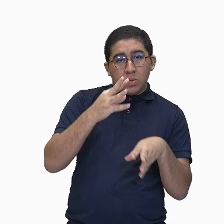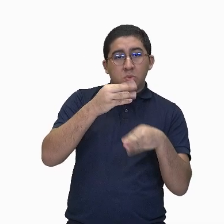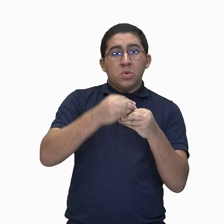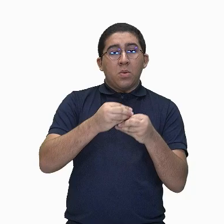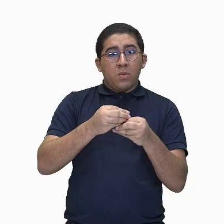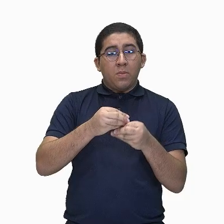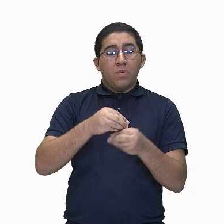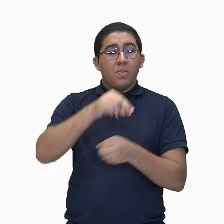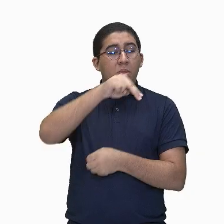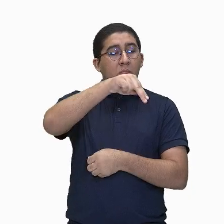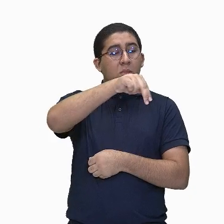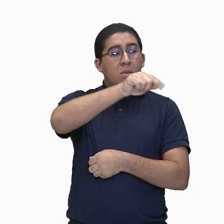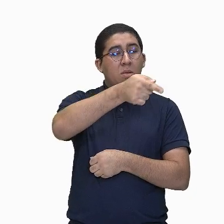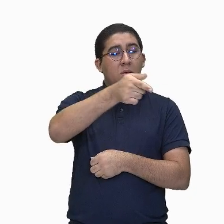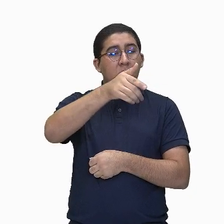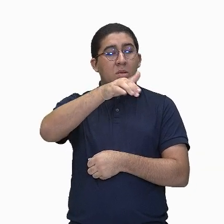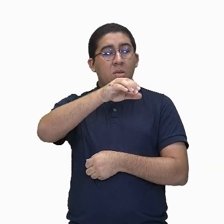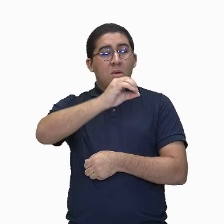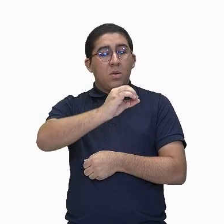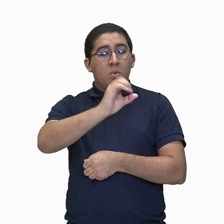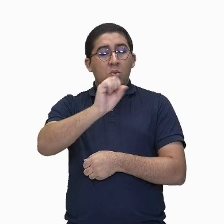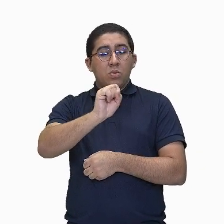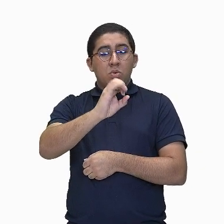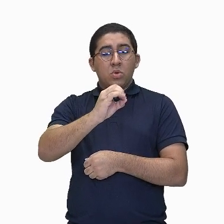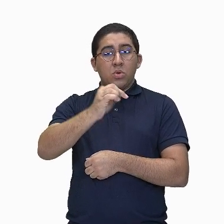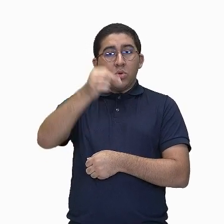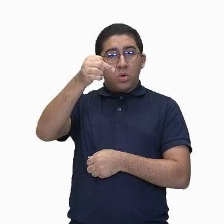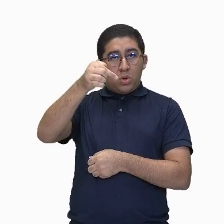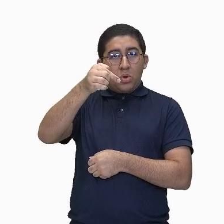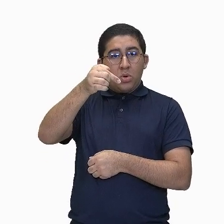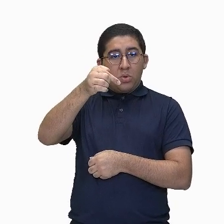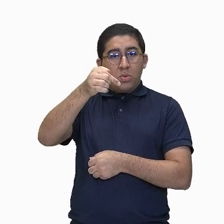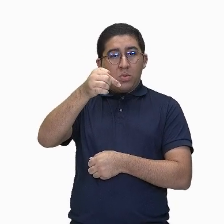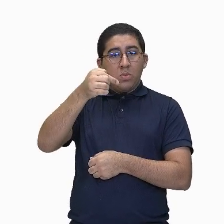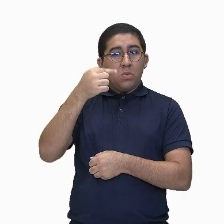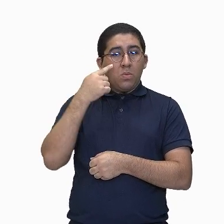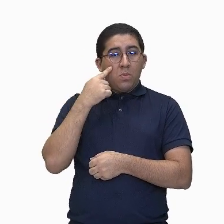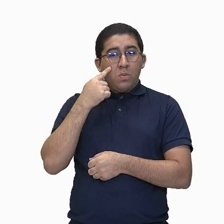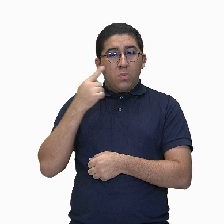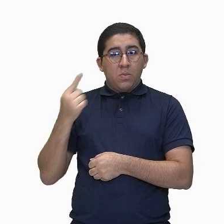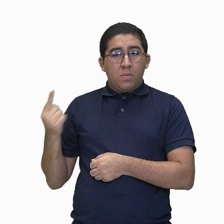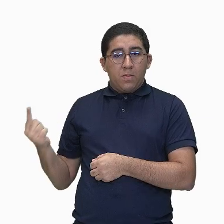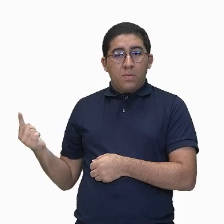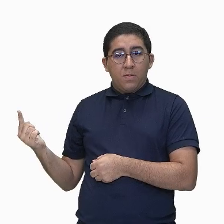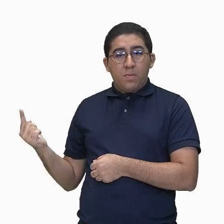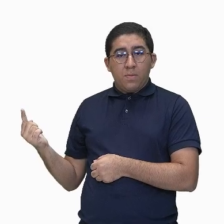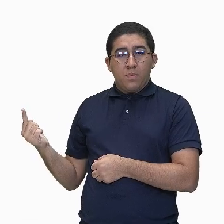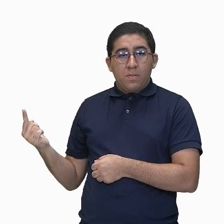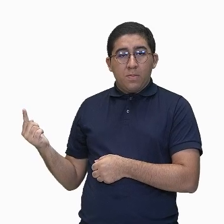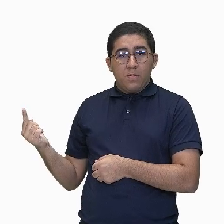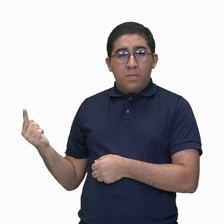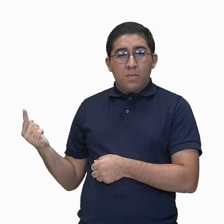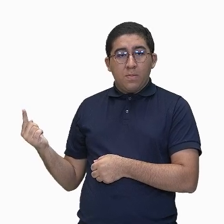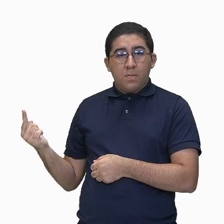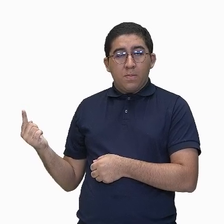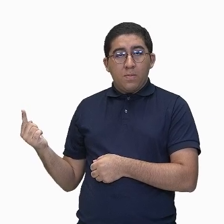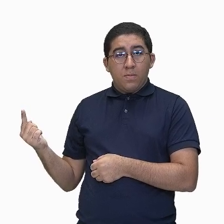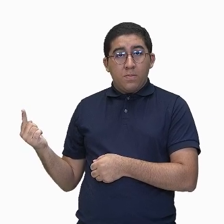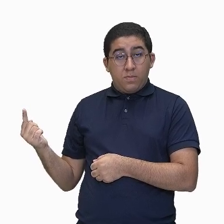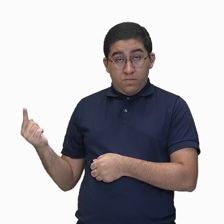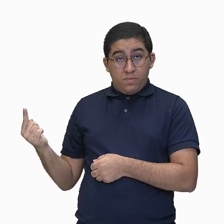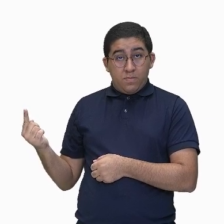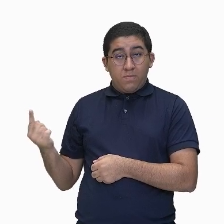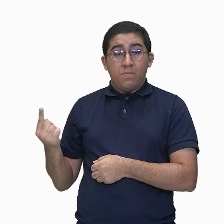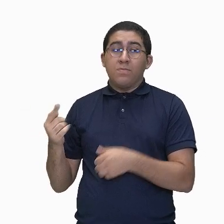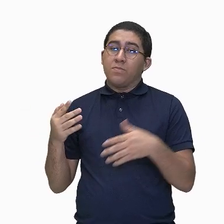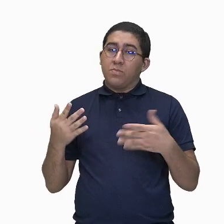uma informação. A conjunção que está marcada no texto é não só. Perceberam? Logo,